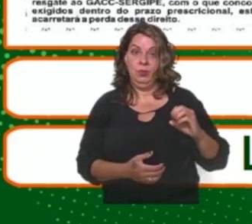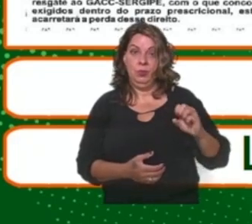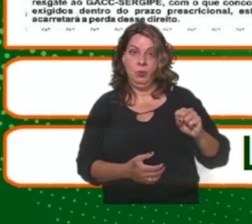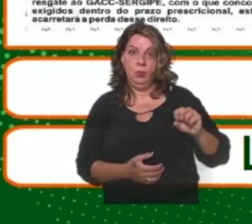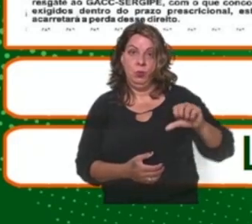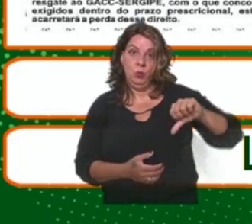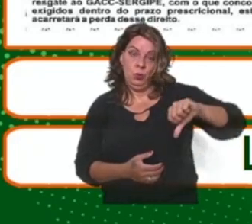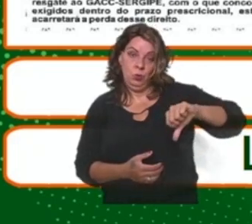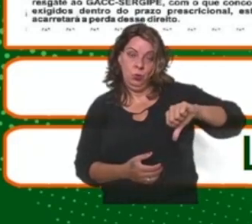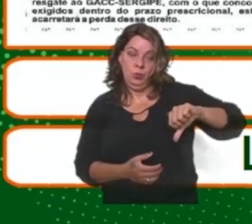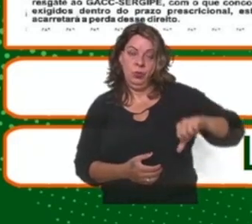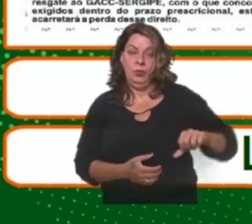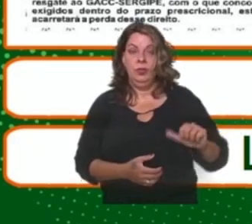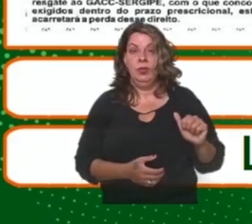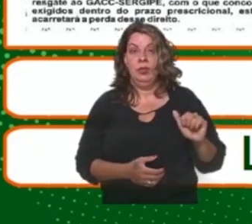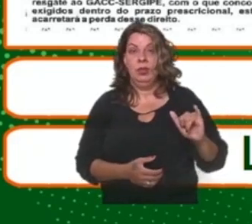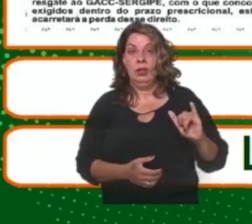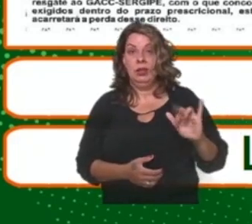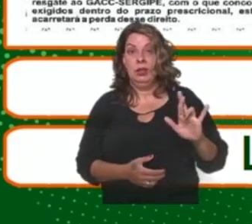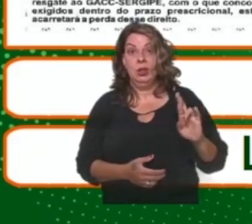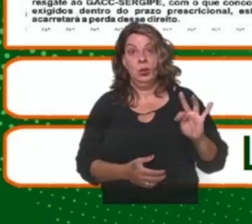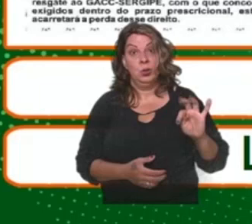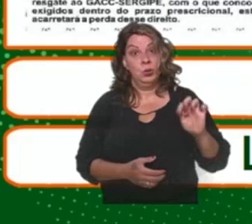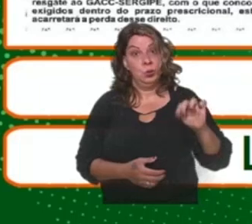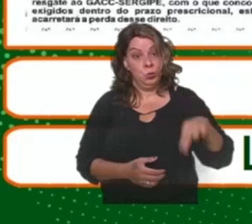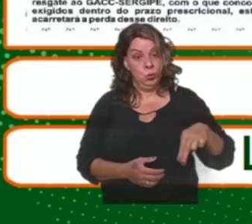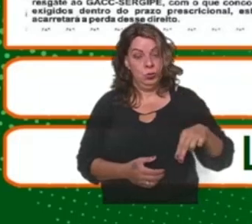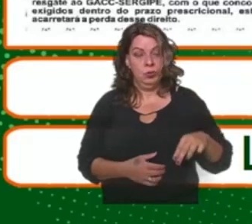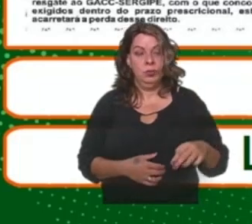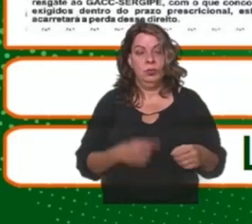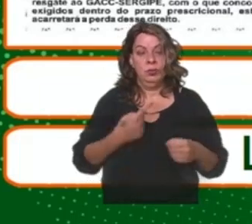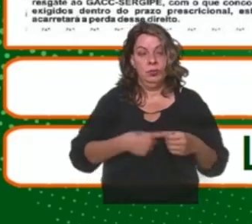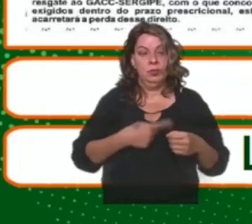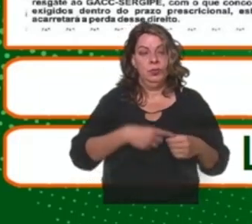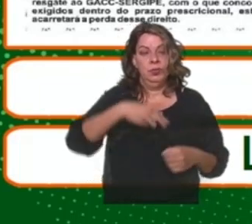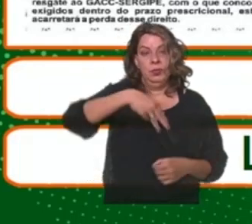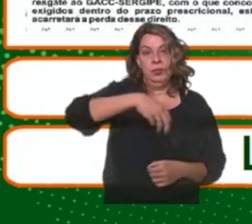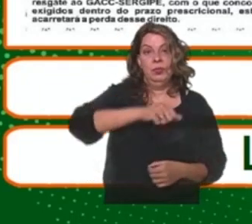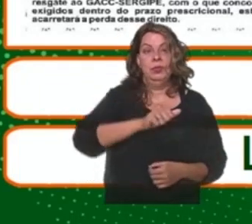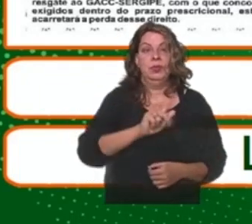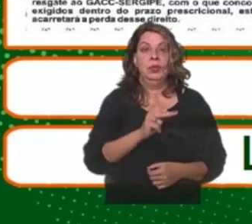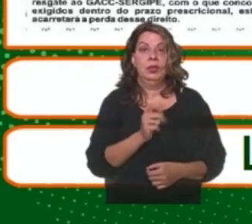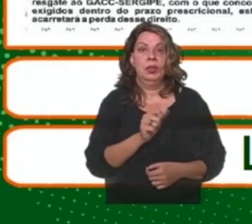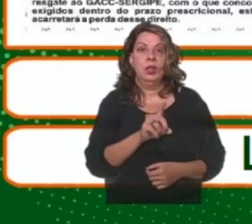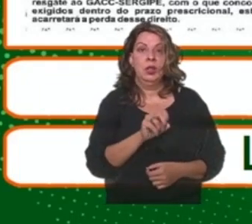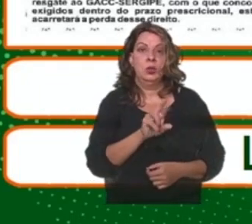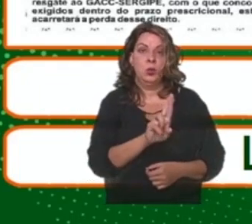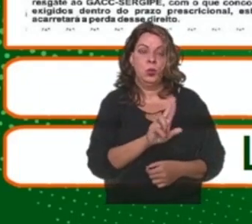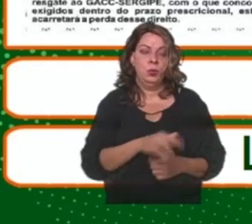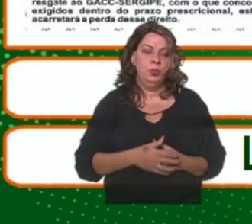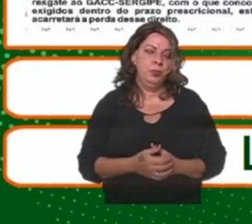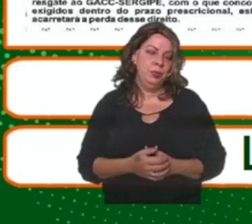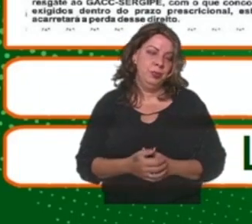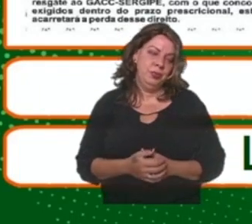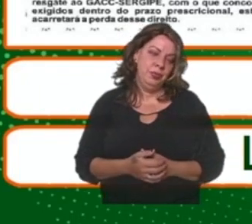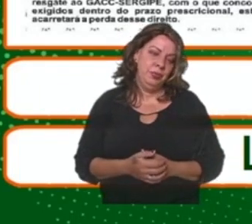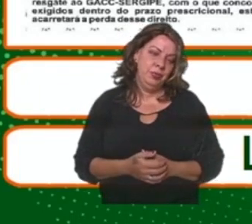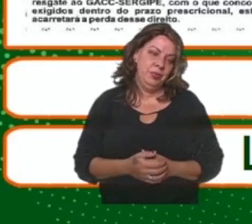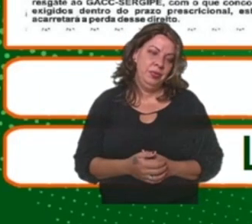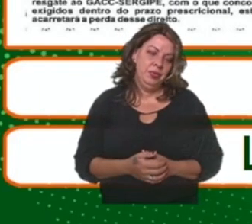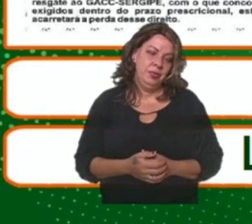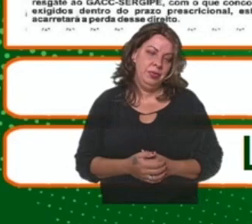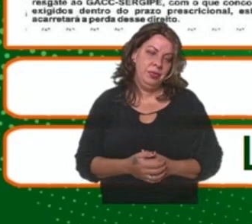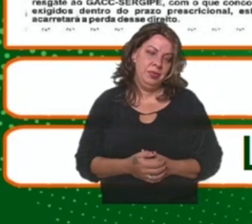544089, Ayrton Passos Oliveira, de Malhador. Olha aí, município Malhador, o Guigui foi o pé quente da Regional Laranjeira Jaqui.